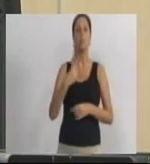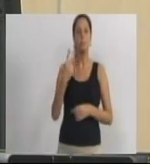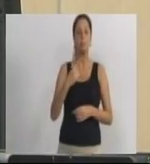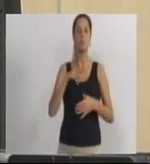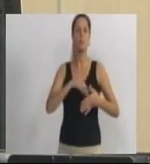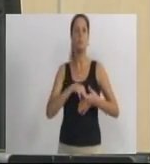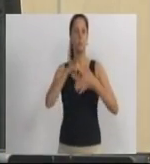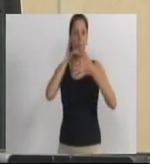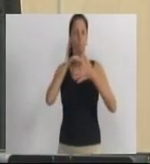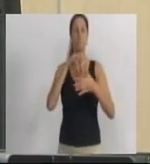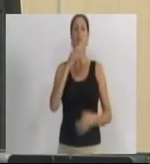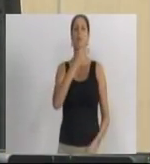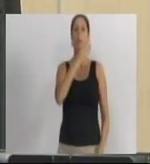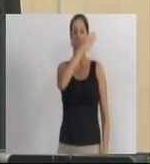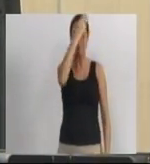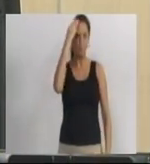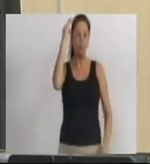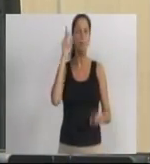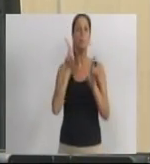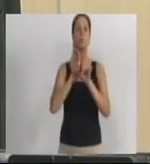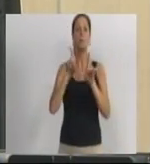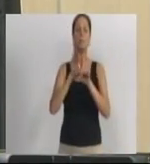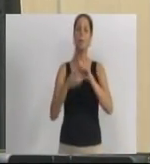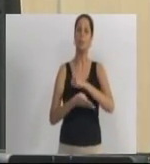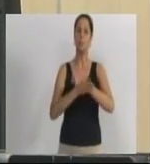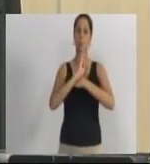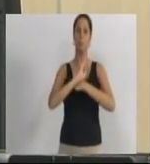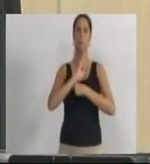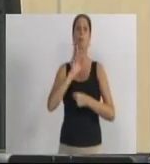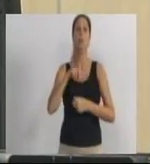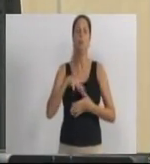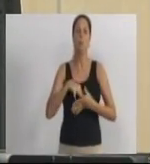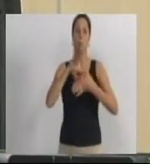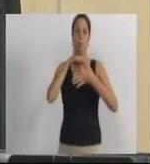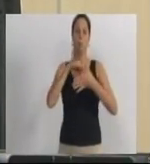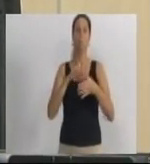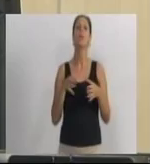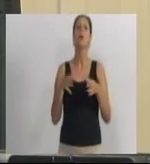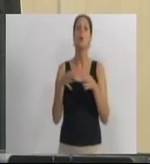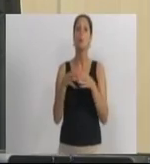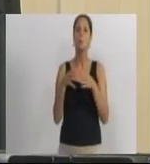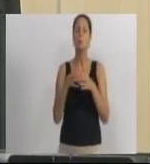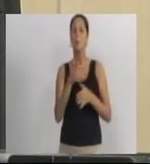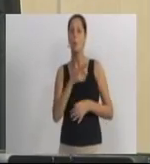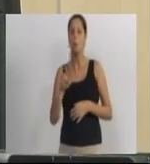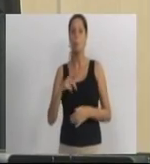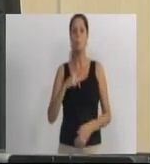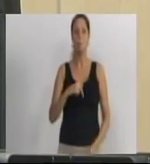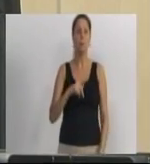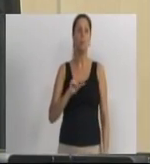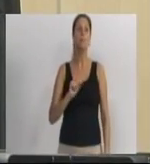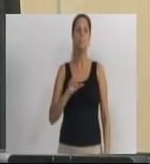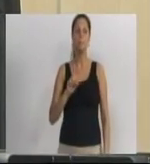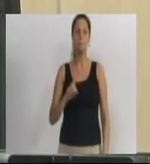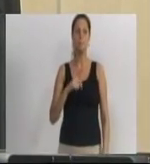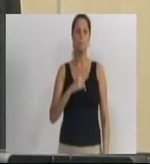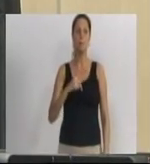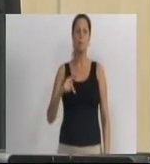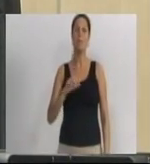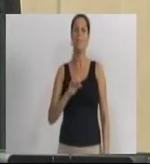vereador Mário Hildebrandt e vereador Zeca Bombeiro, líder. Bloco parlamentar PSDB, PMDB, PP e